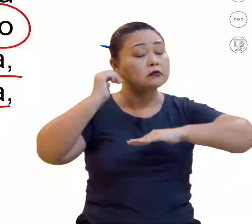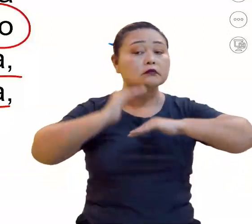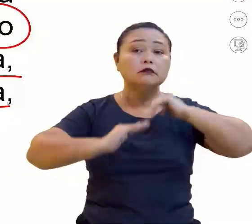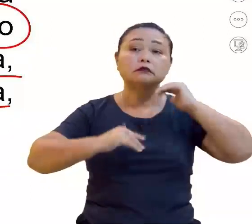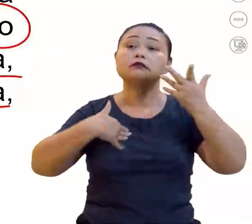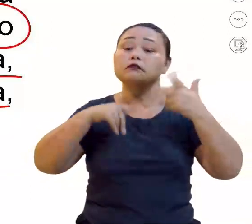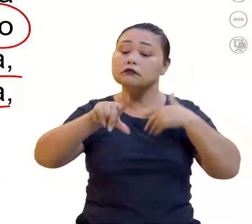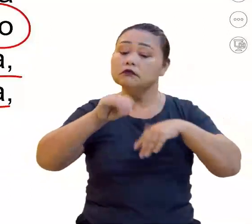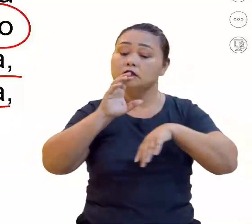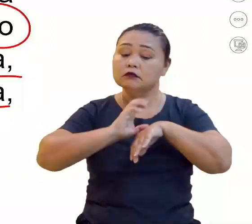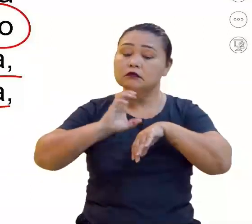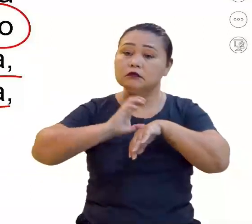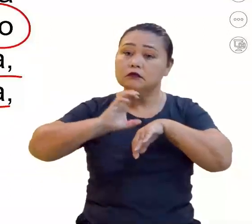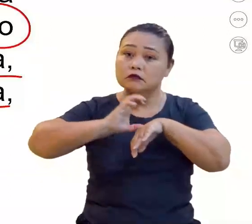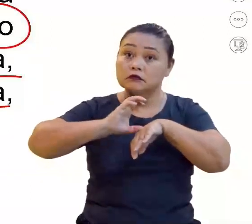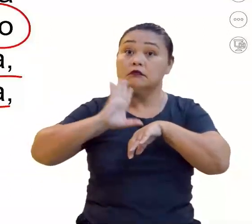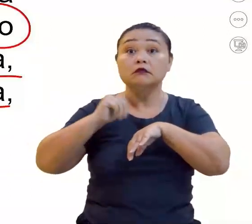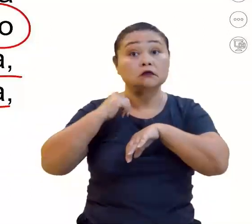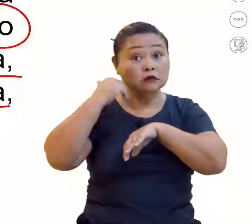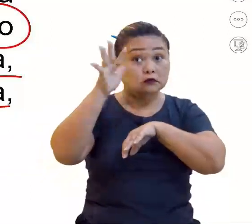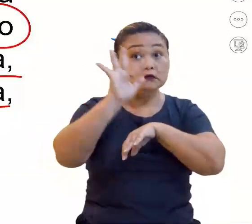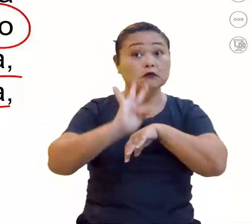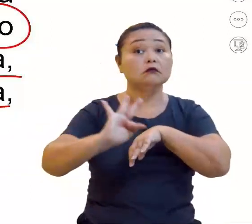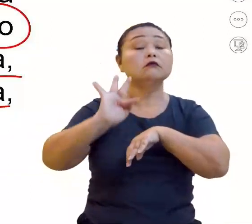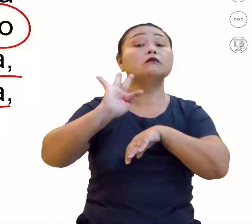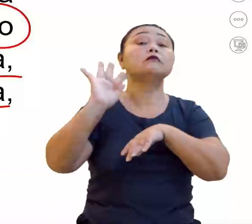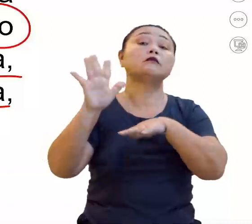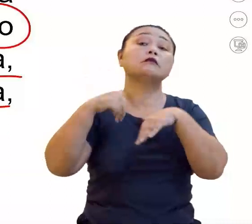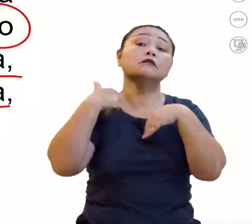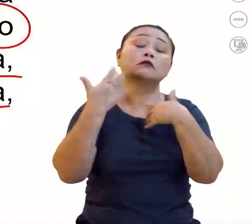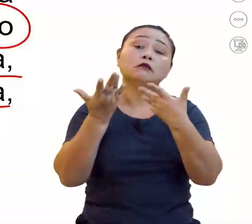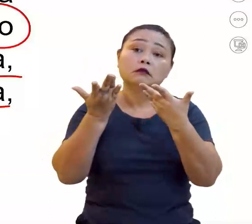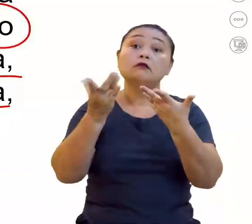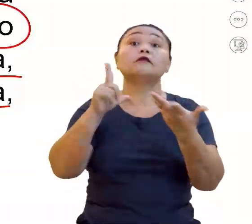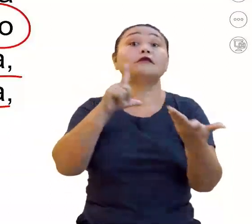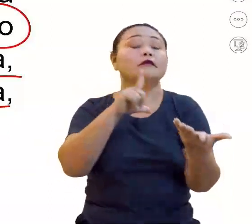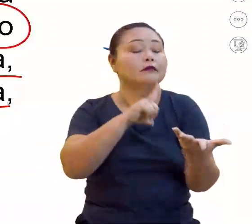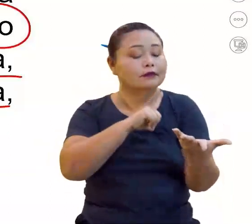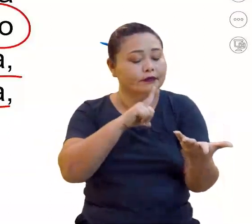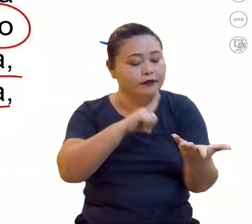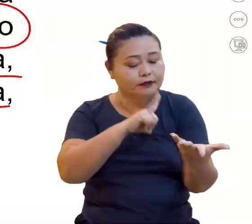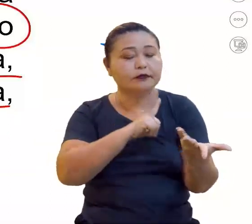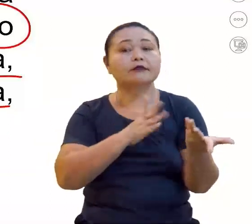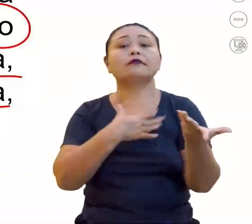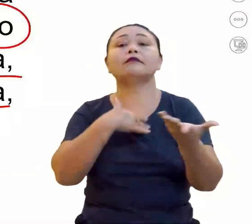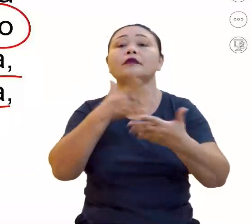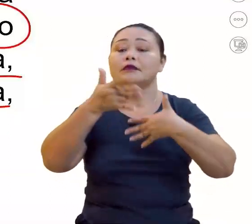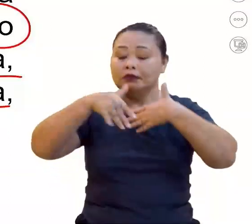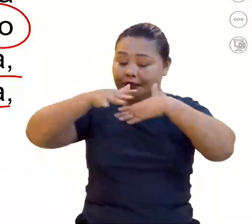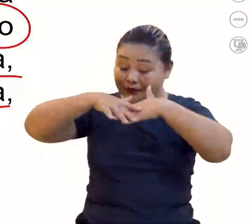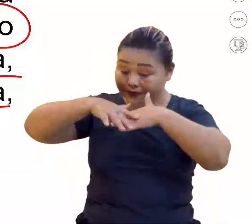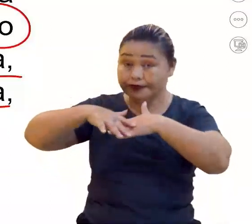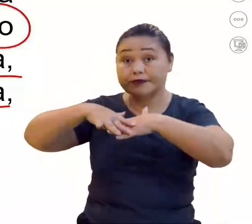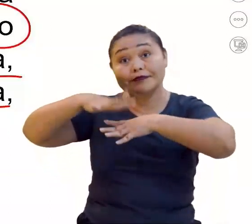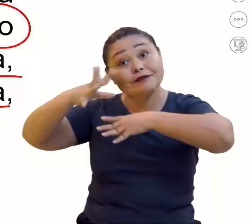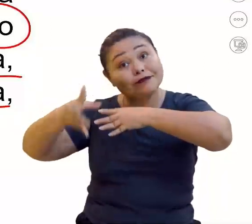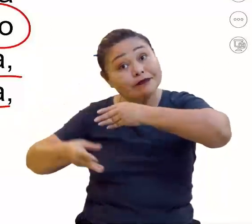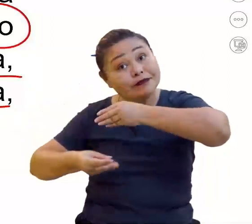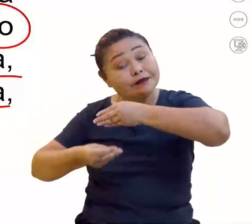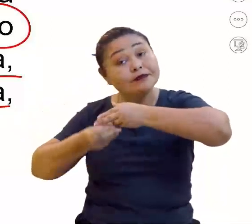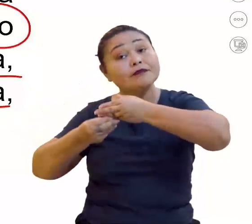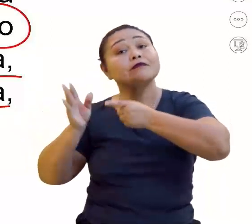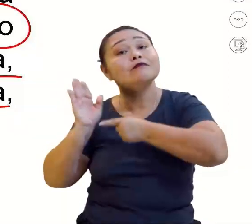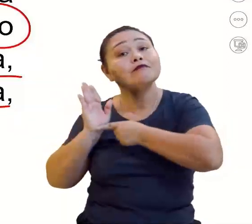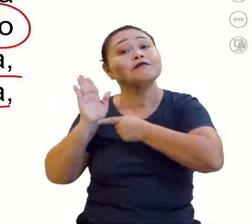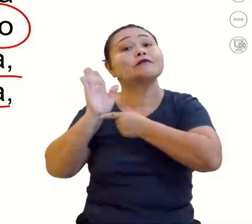aí no nível superior, com certeza a matemática vai contribuir de alguma forma, porque ela é usada como